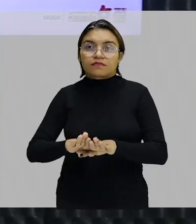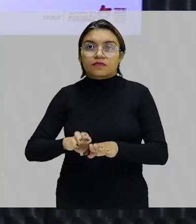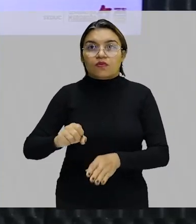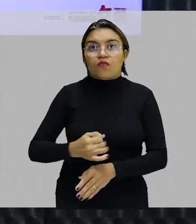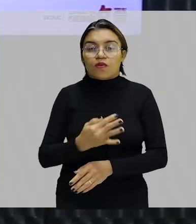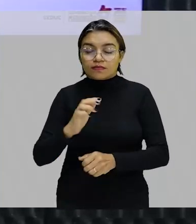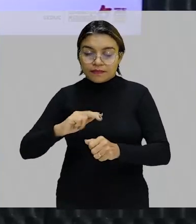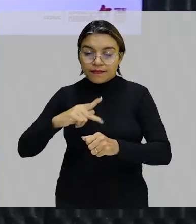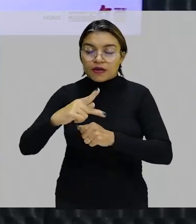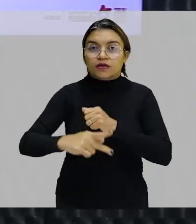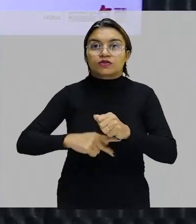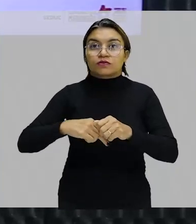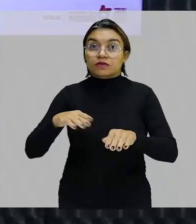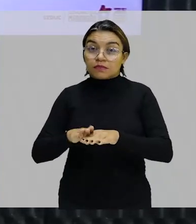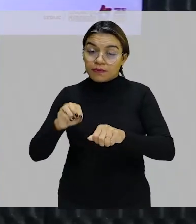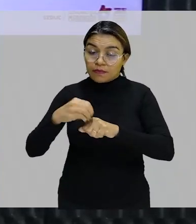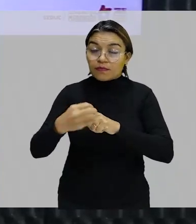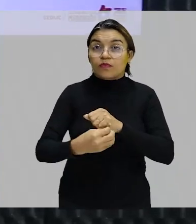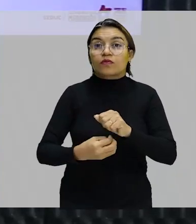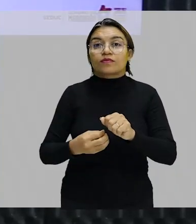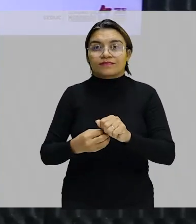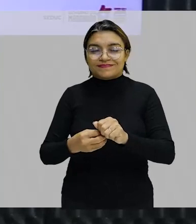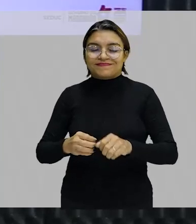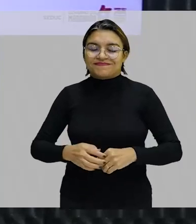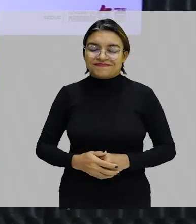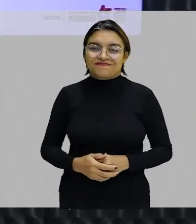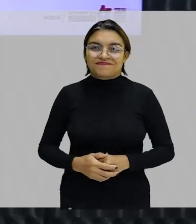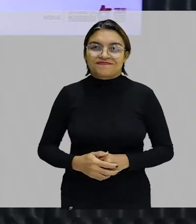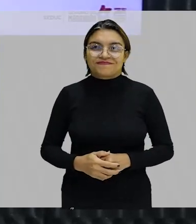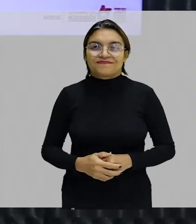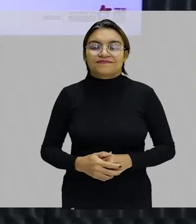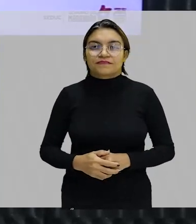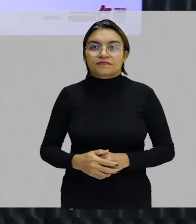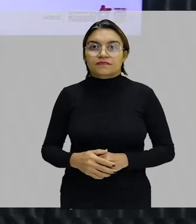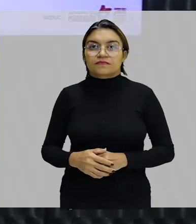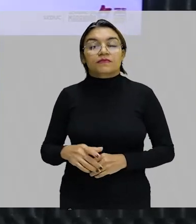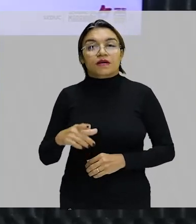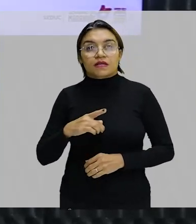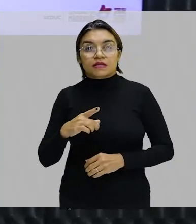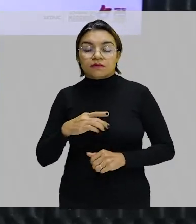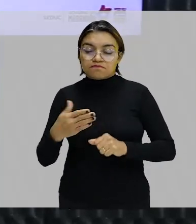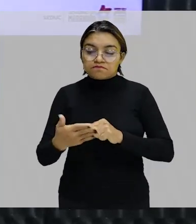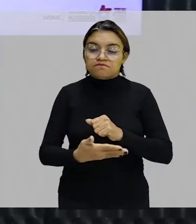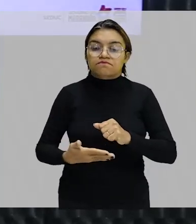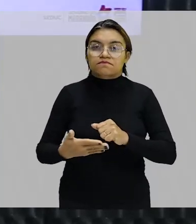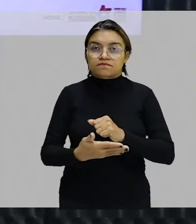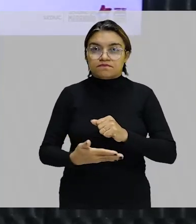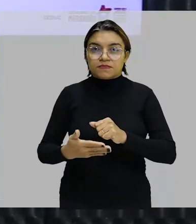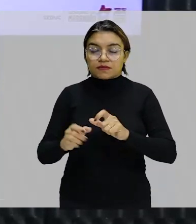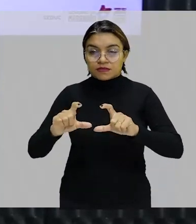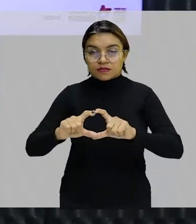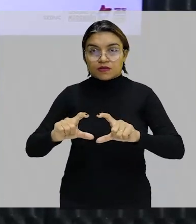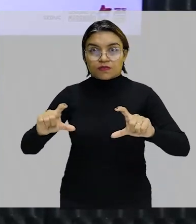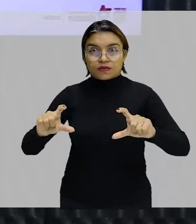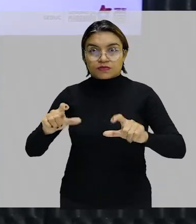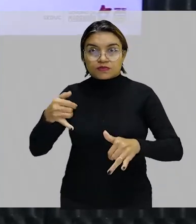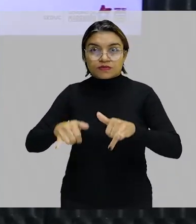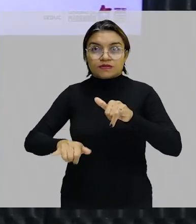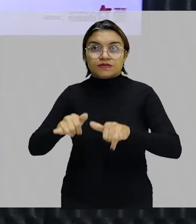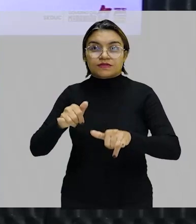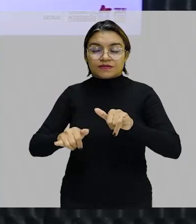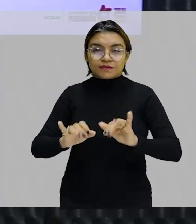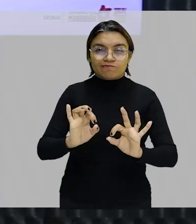de moléculas, o volume molar, tudo bem? Sempre baseado, pautado nas equações químicas